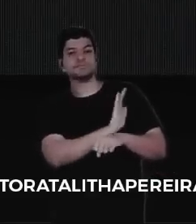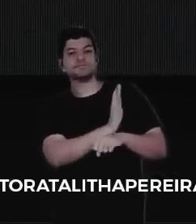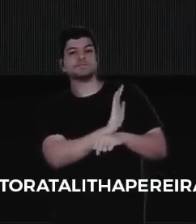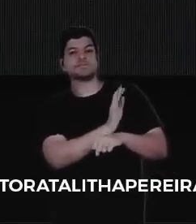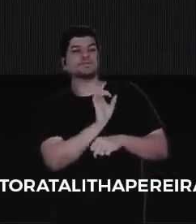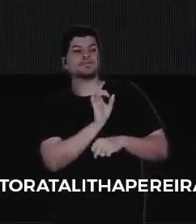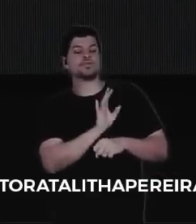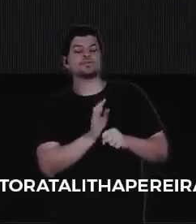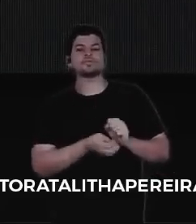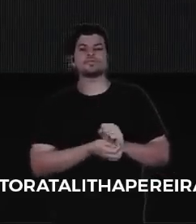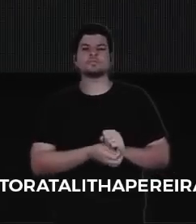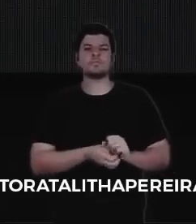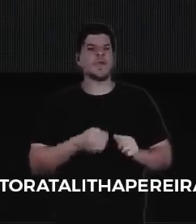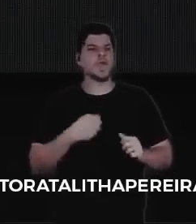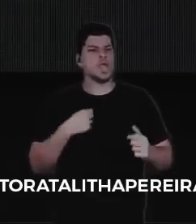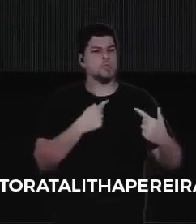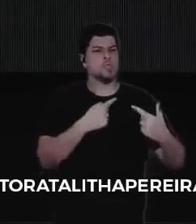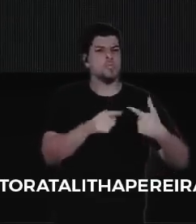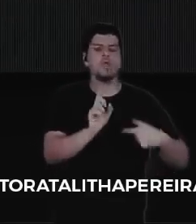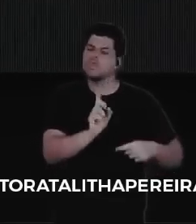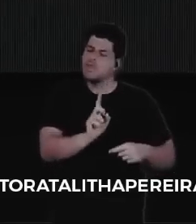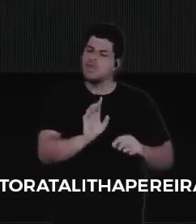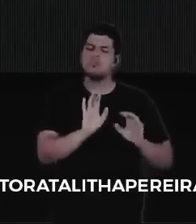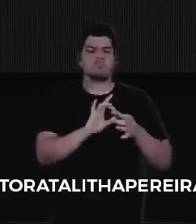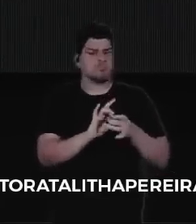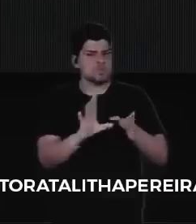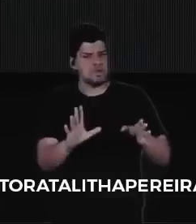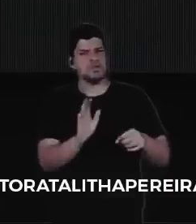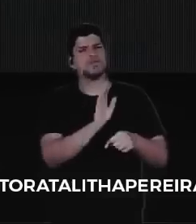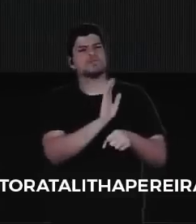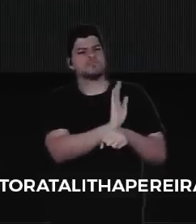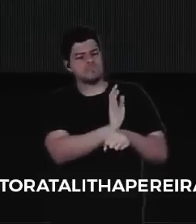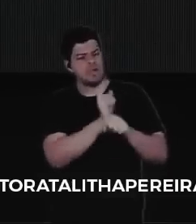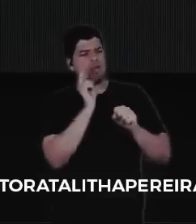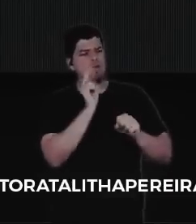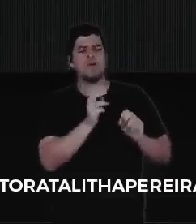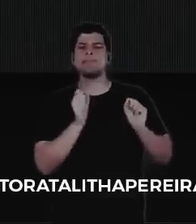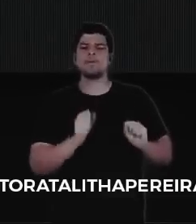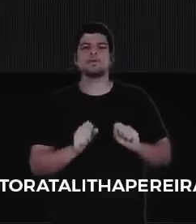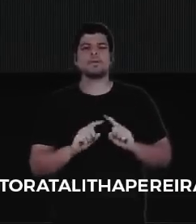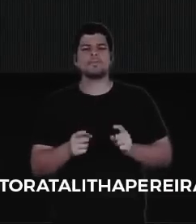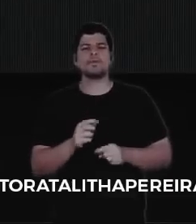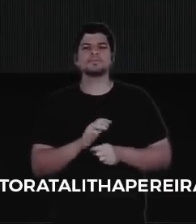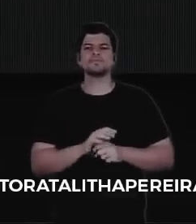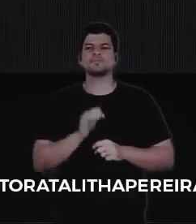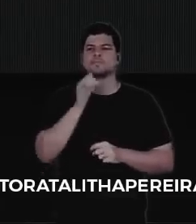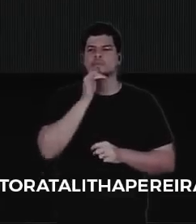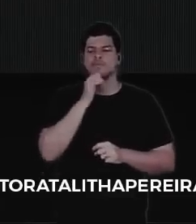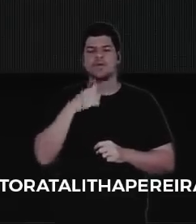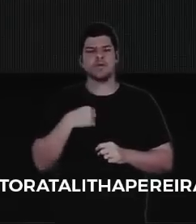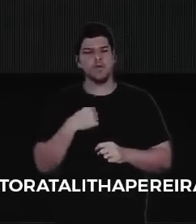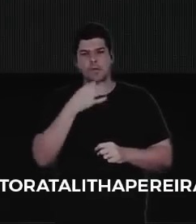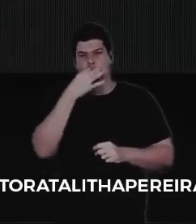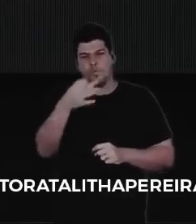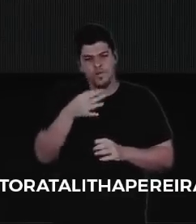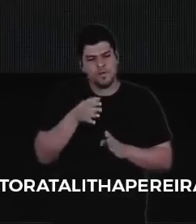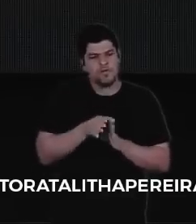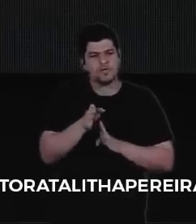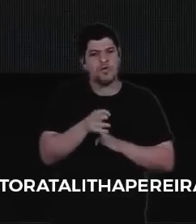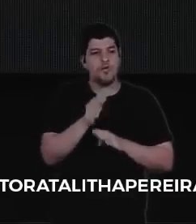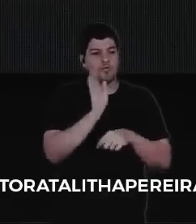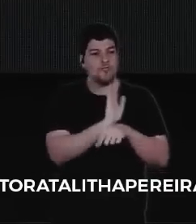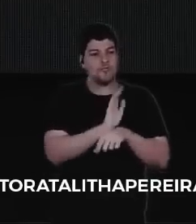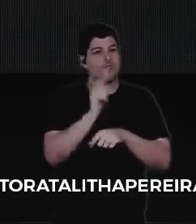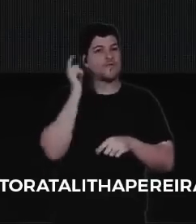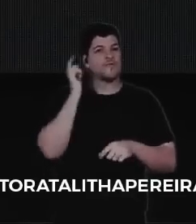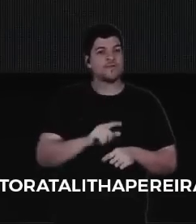Eu não sou contra Netflix, não, gente. Mas você vai ver que quando eu indico um filme, é porque depois de tanto tempo eu